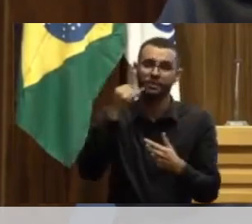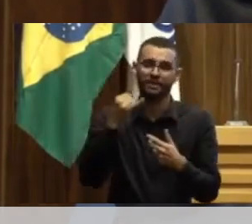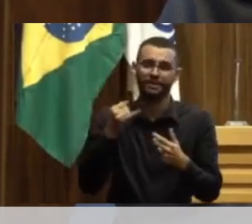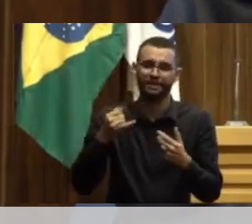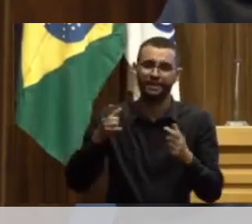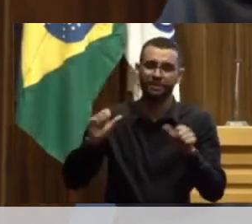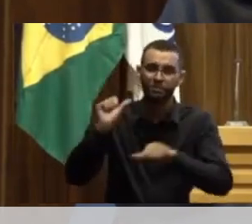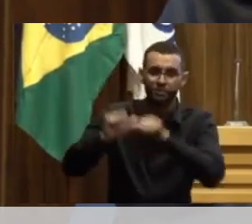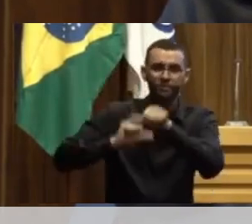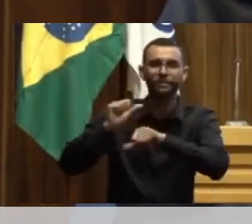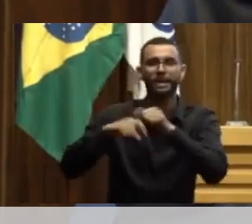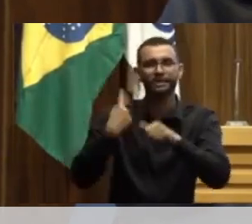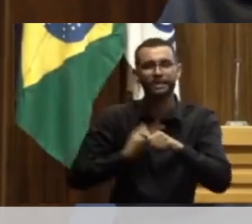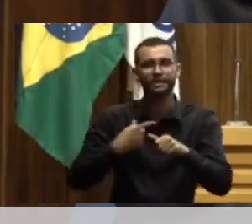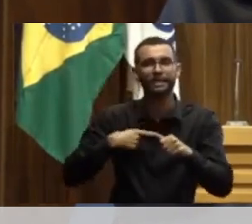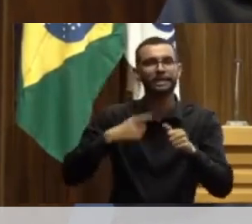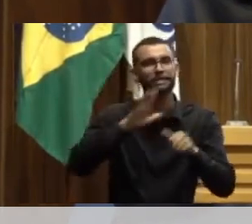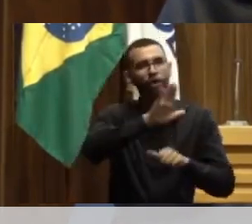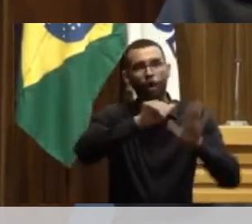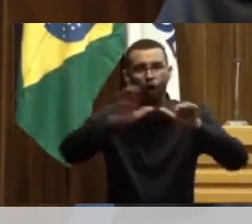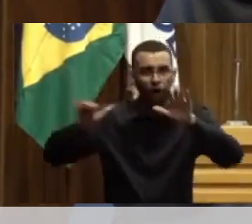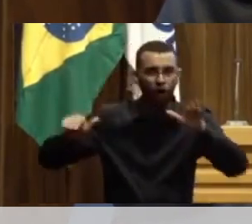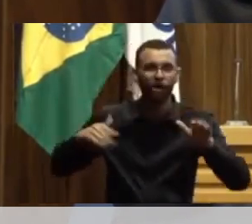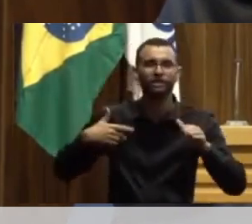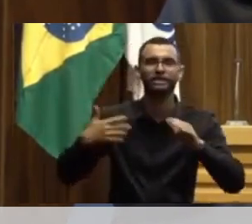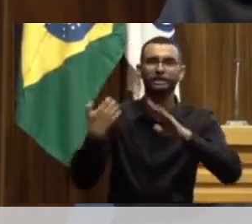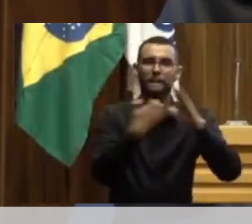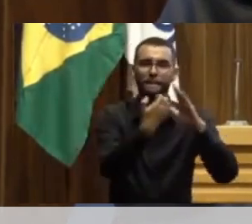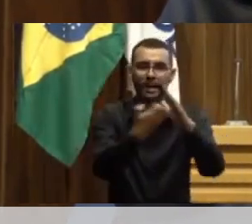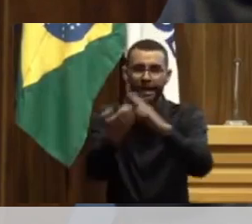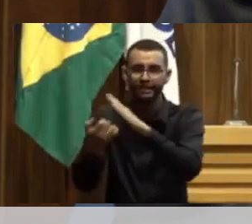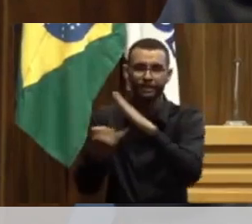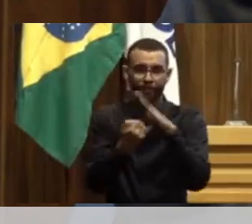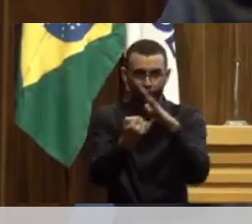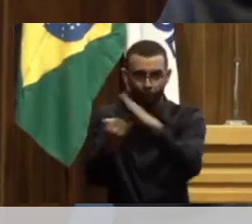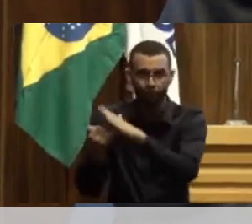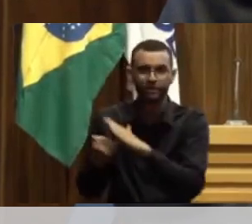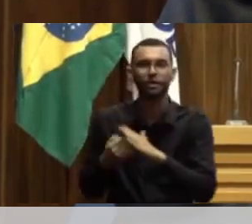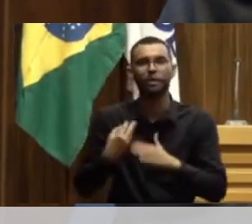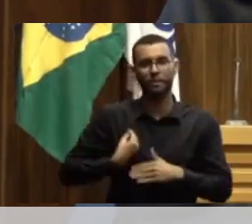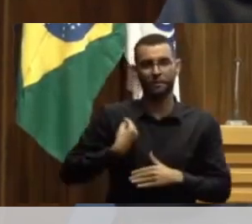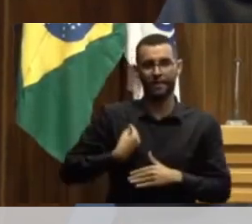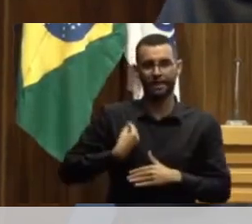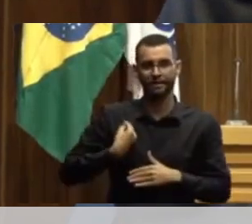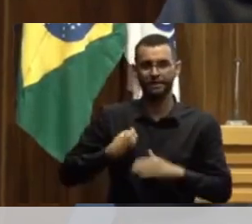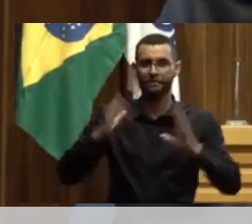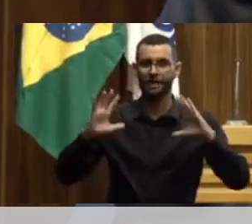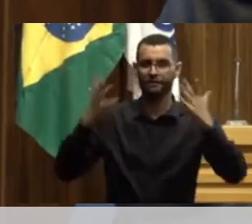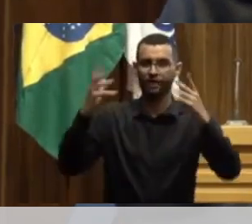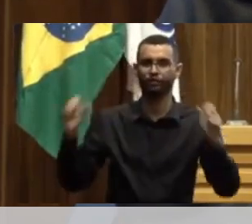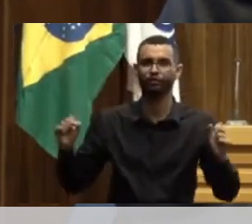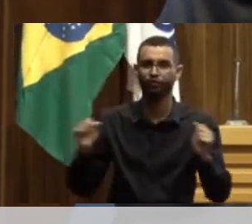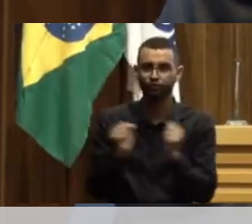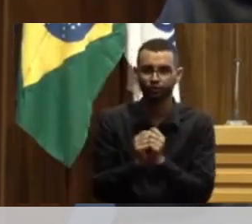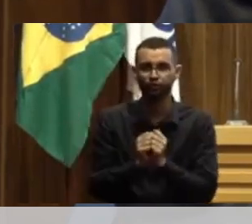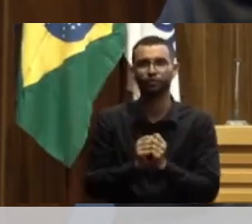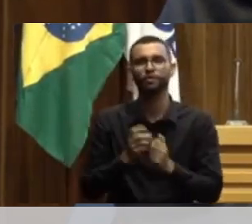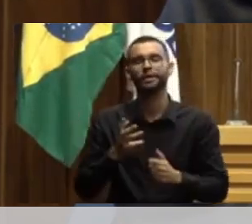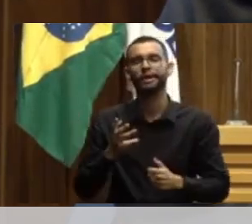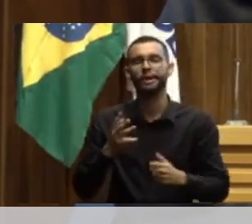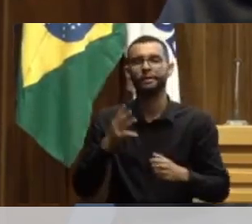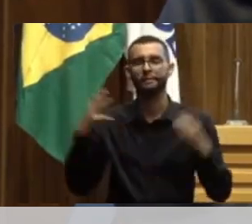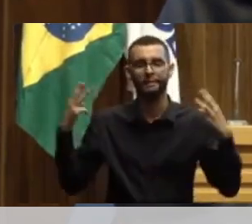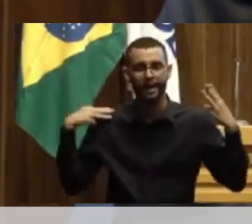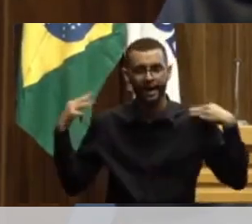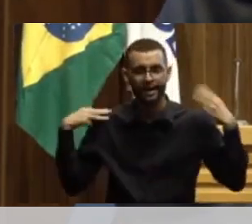indústria, todas as universidades. Tem 52 entidades participando do evento de segunda-feira, junto com a Marinha, com a GV, com a Unicamp, com